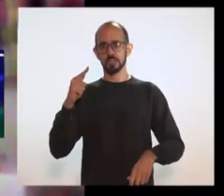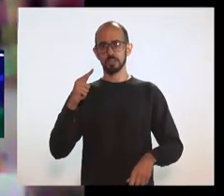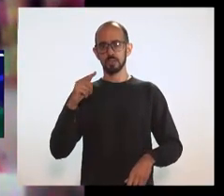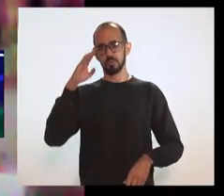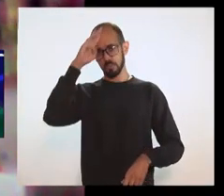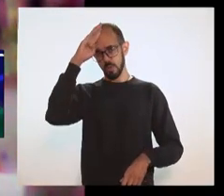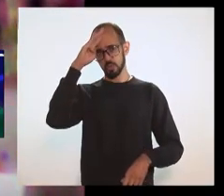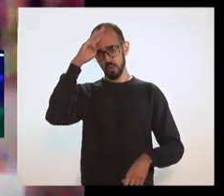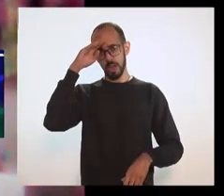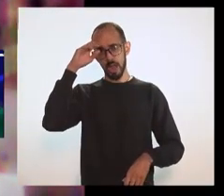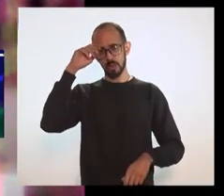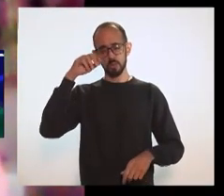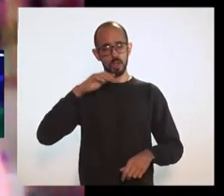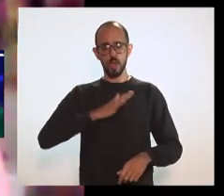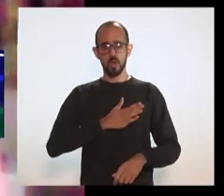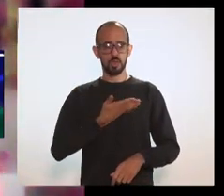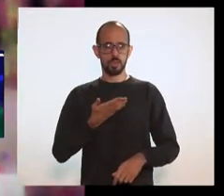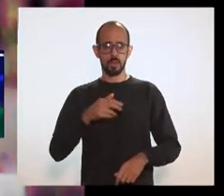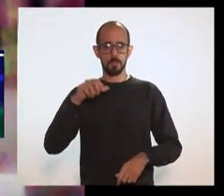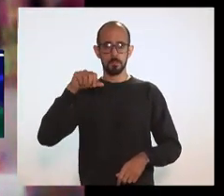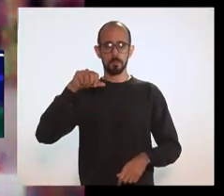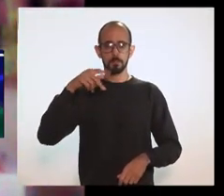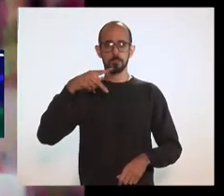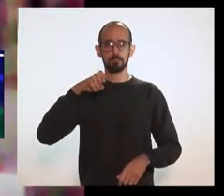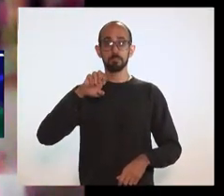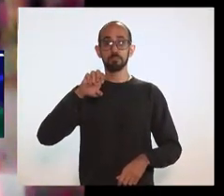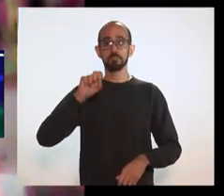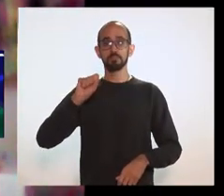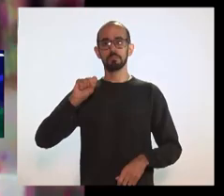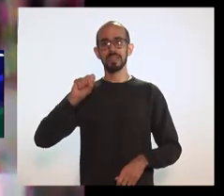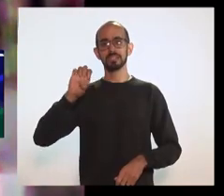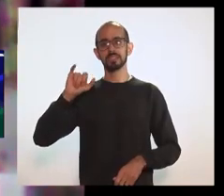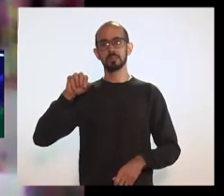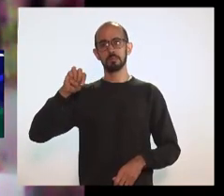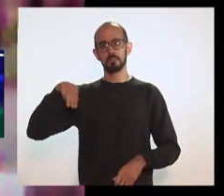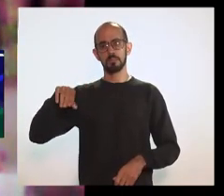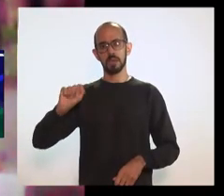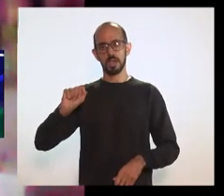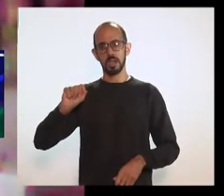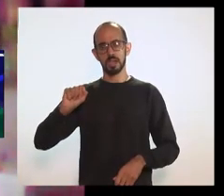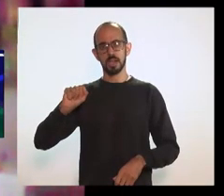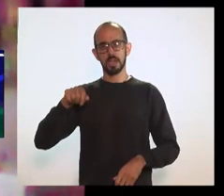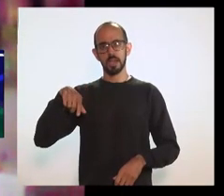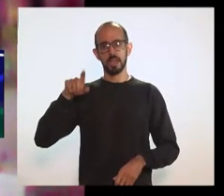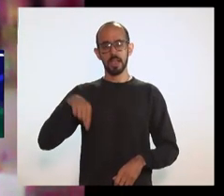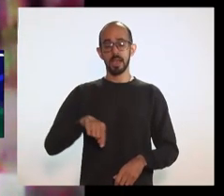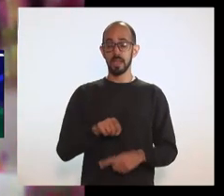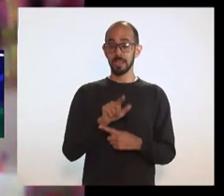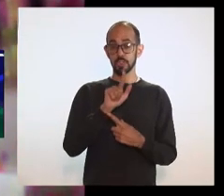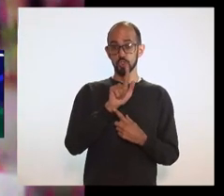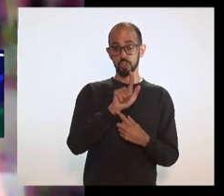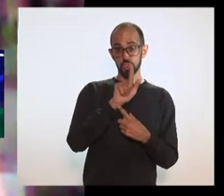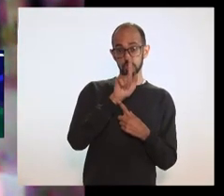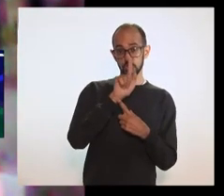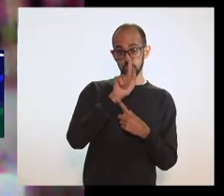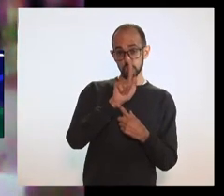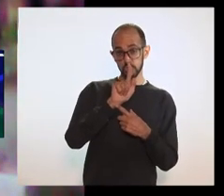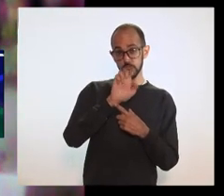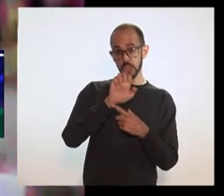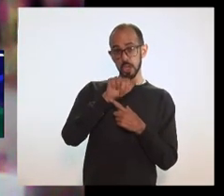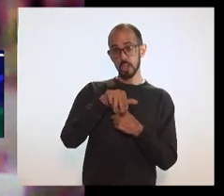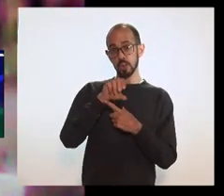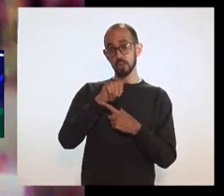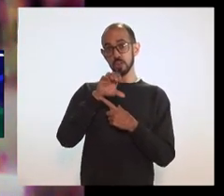durante a pandemia. Na verdade, como muitos têm dito, é uma gestão genocida que acaba provocando mais mortes ao